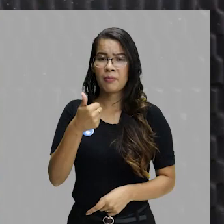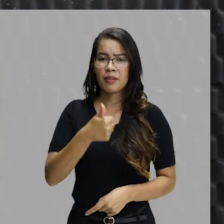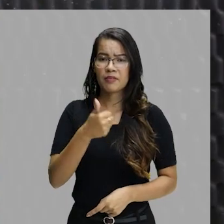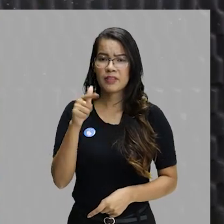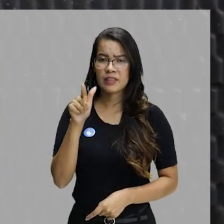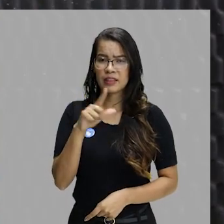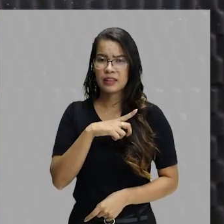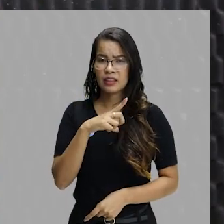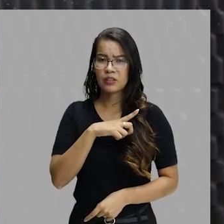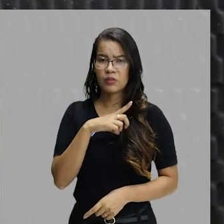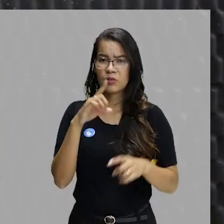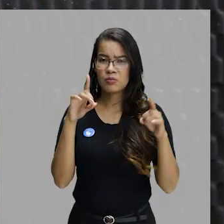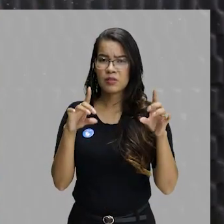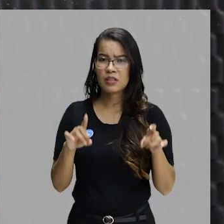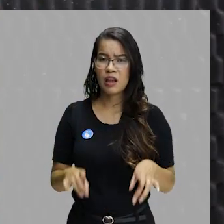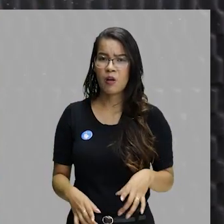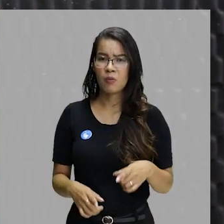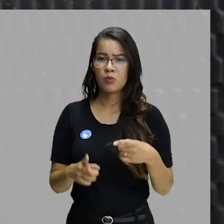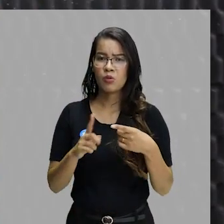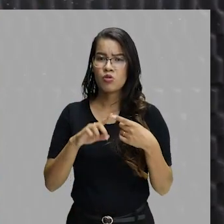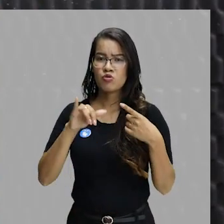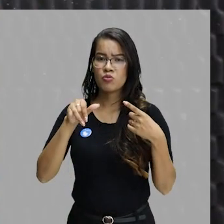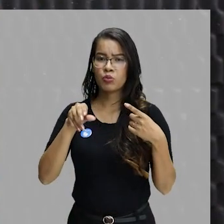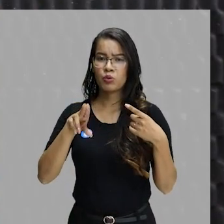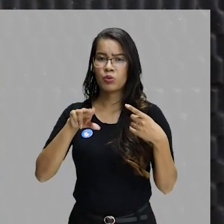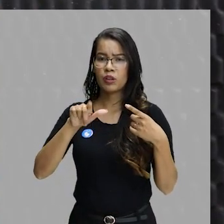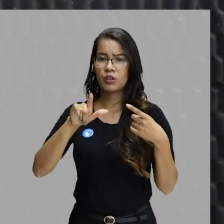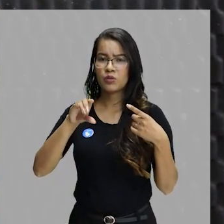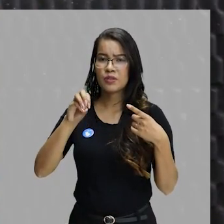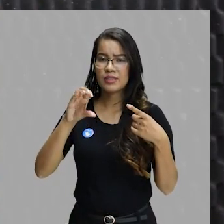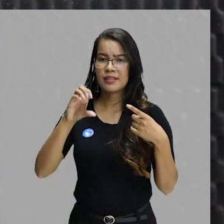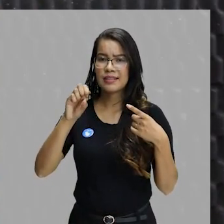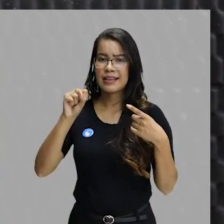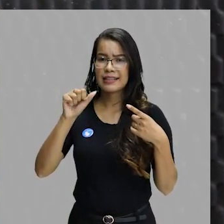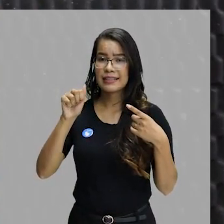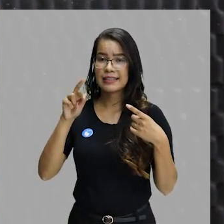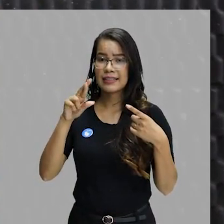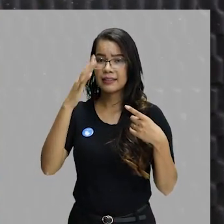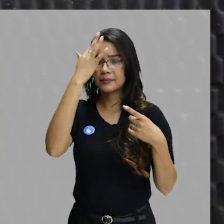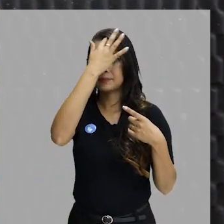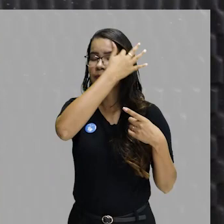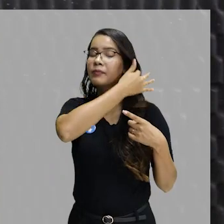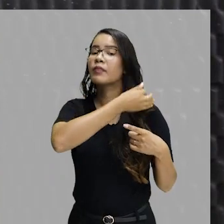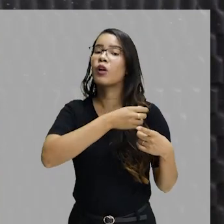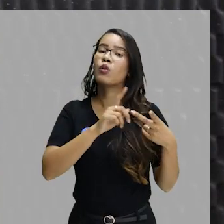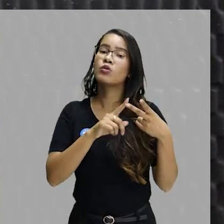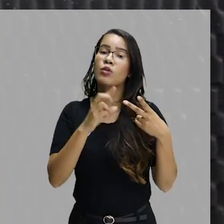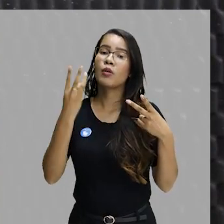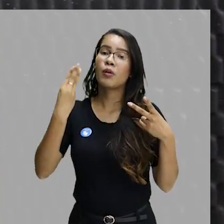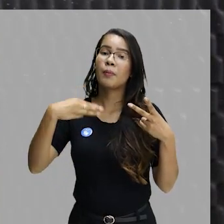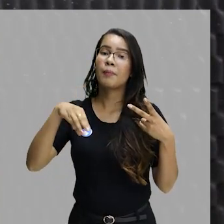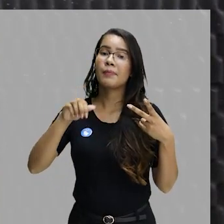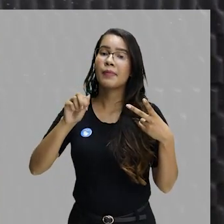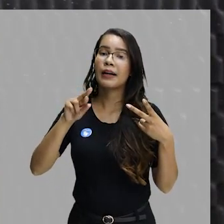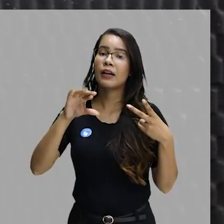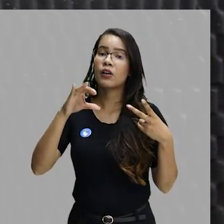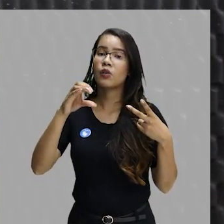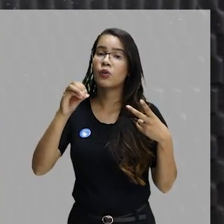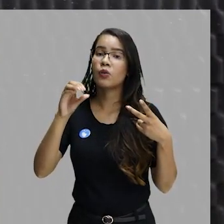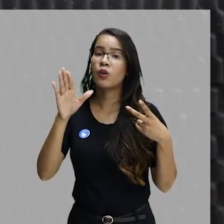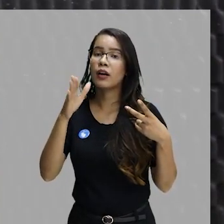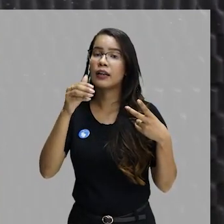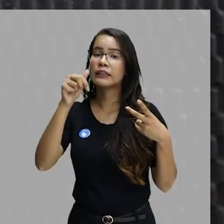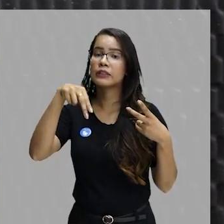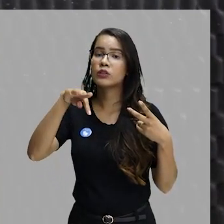tem o destaque de Júlio César. No segundo triunvirato nós temos em destaque Marco Antônio